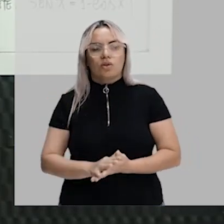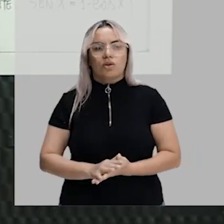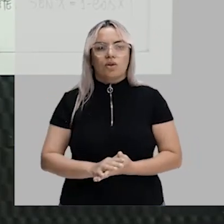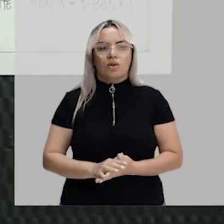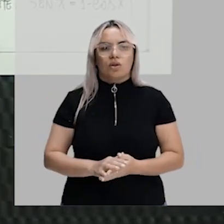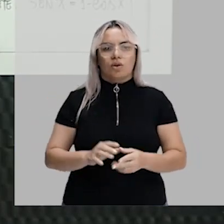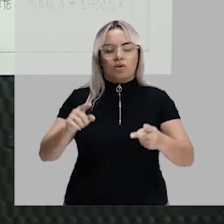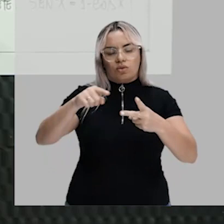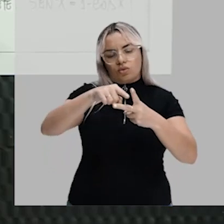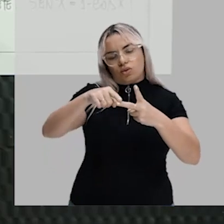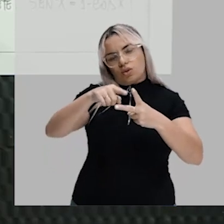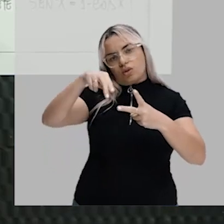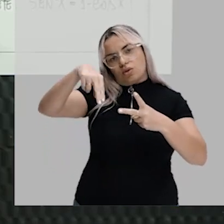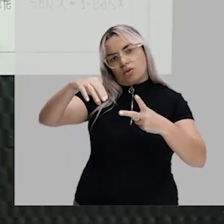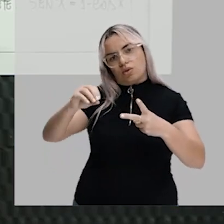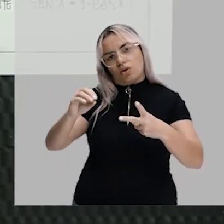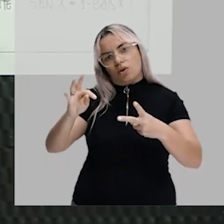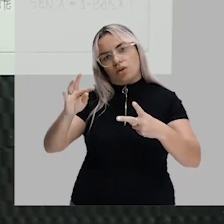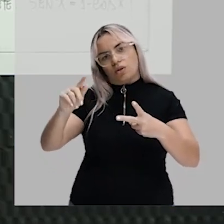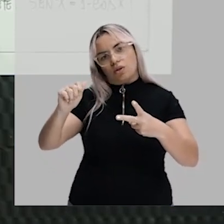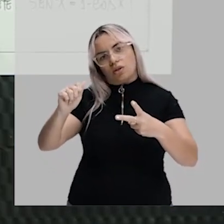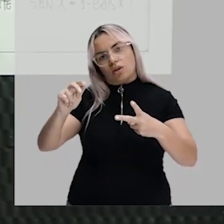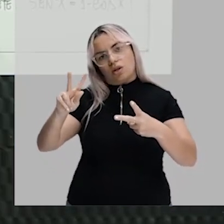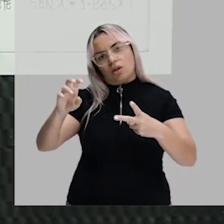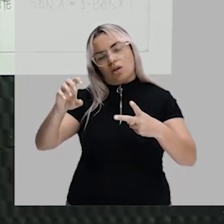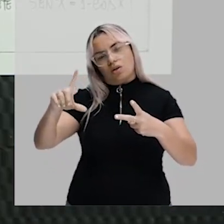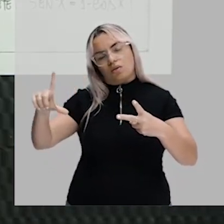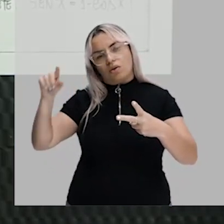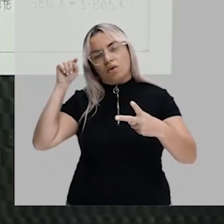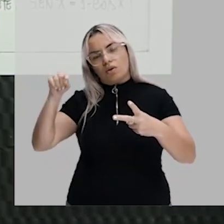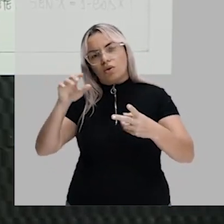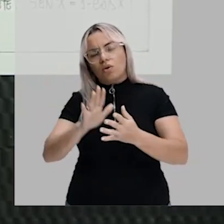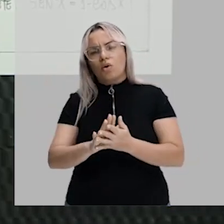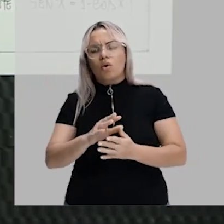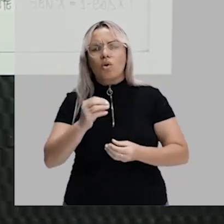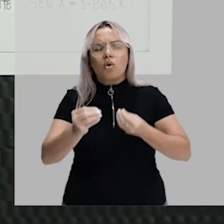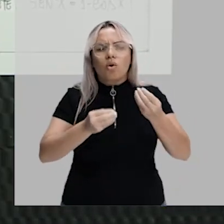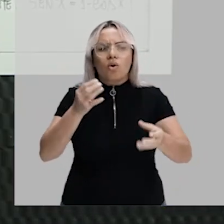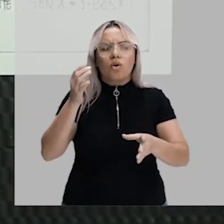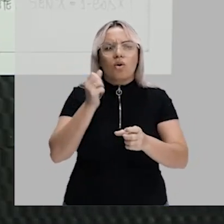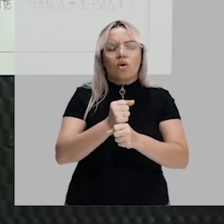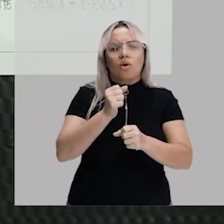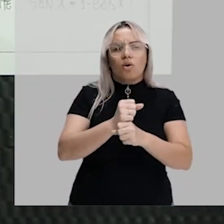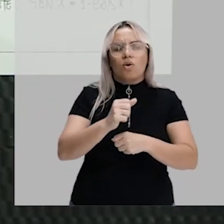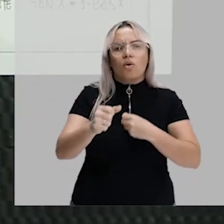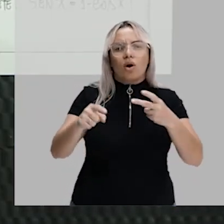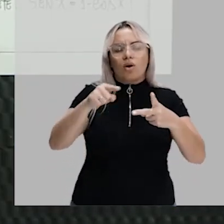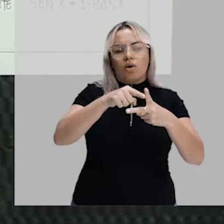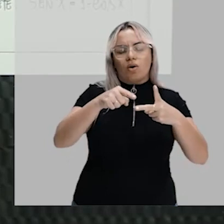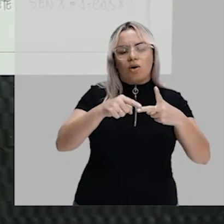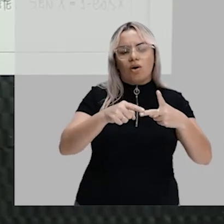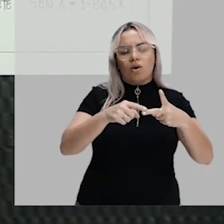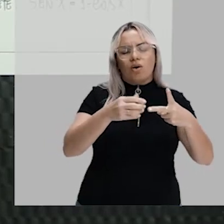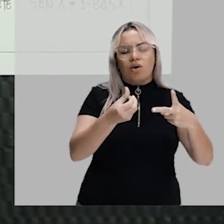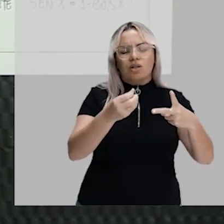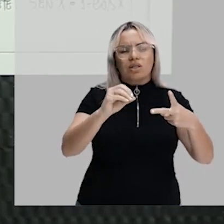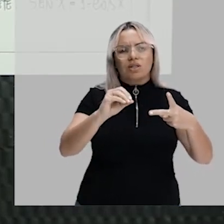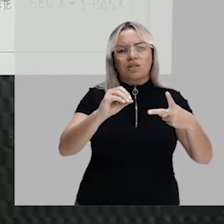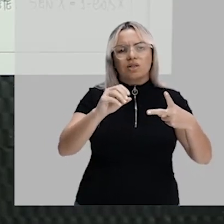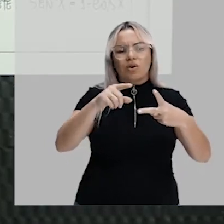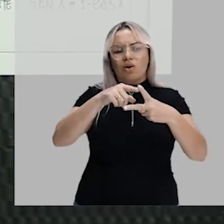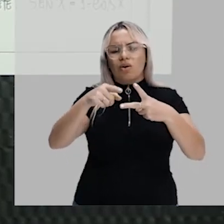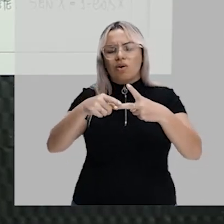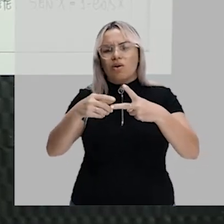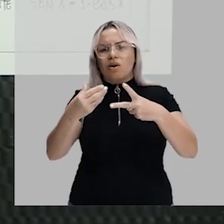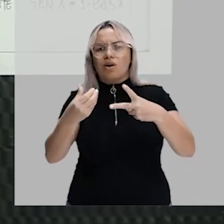saber ah qual o ângulo cujo cosseno é 60 qual o ângulo cujo seno é 30 qual o ângulo cujo o o a